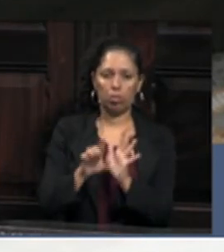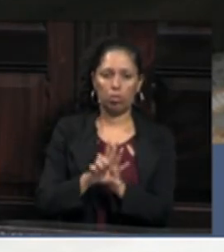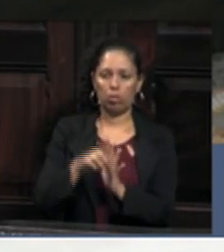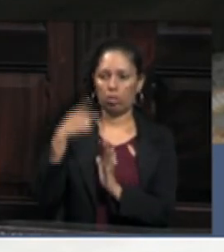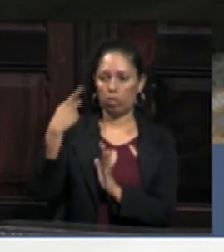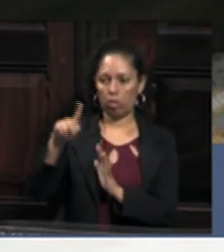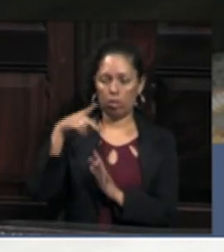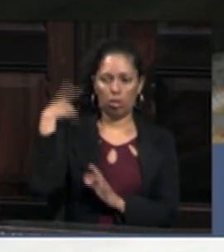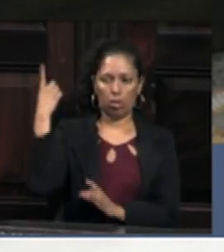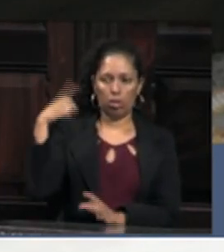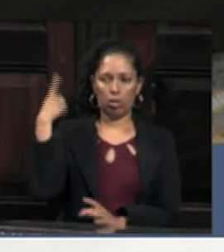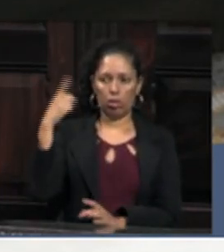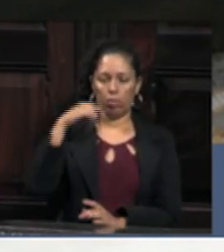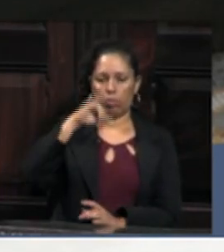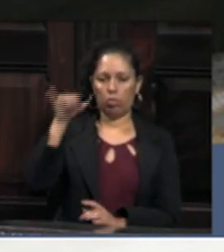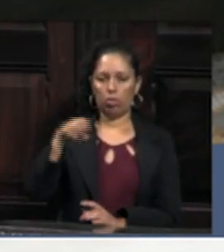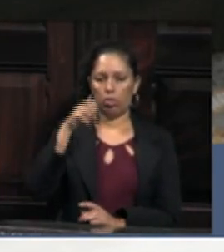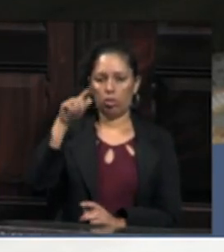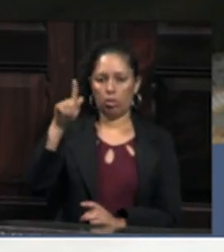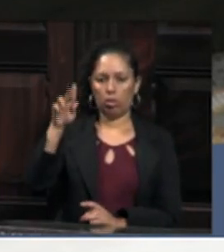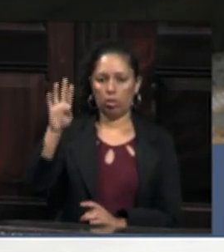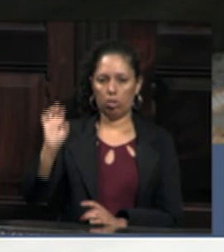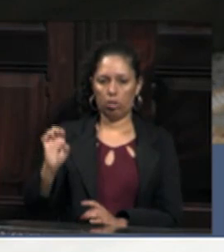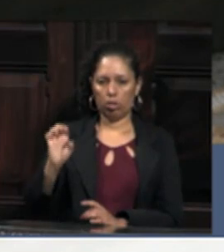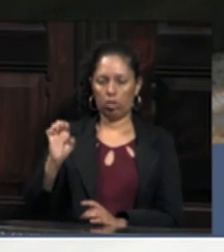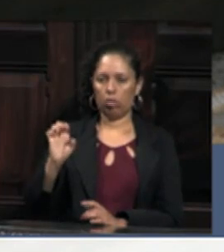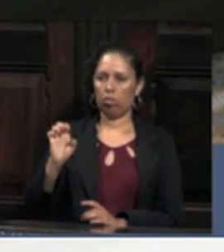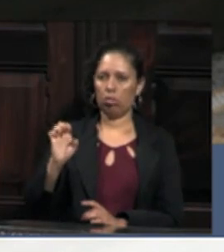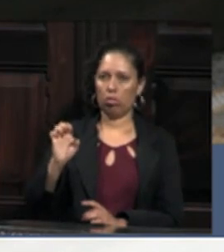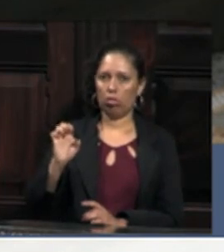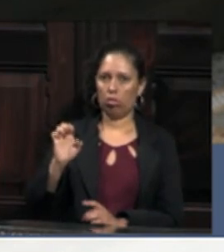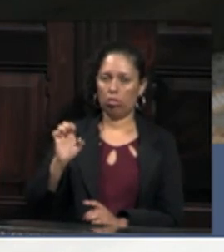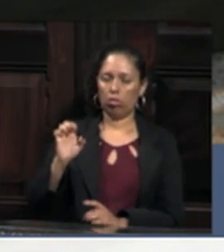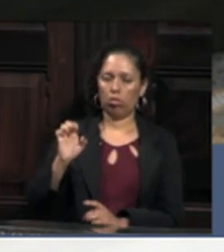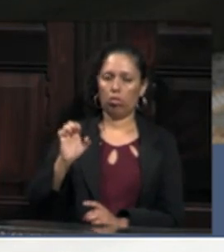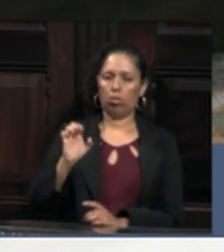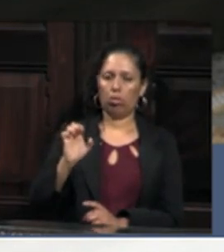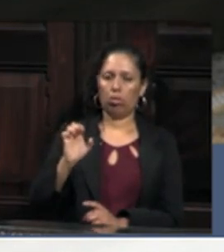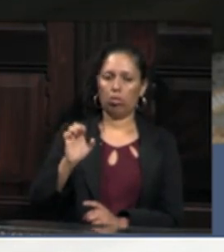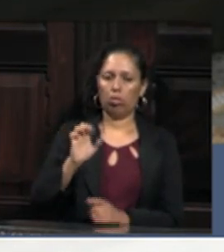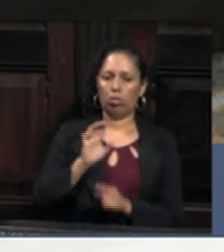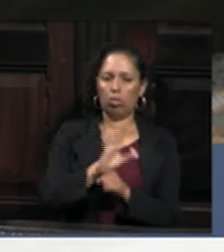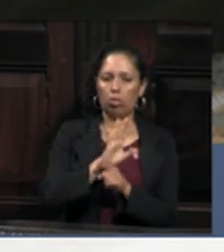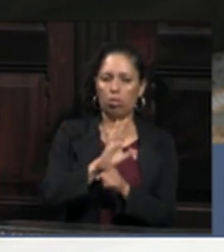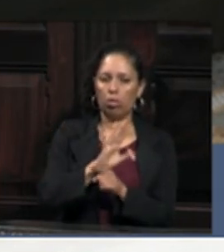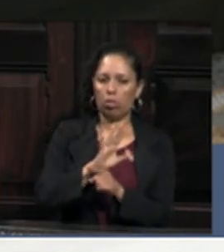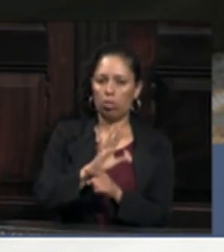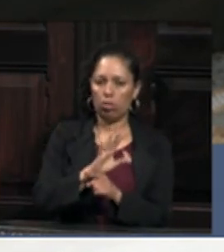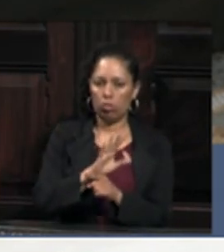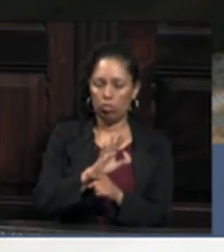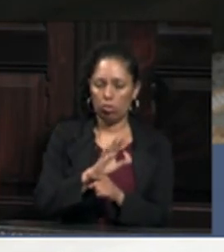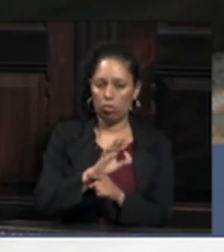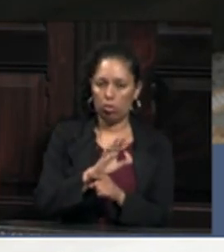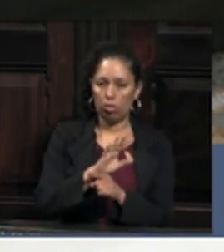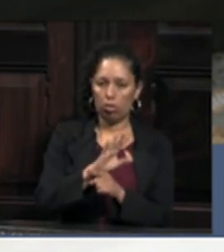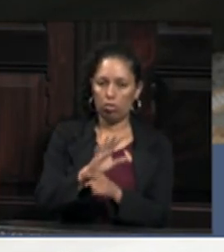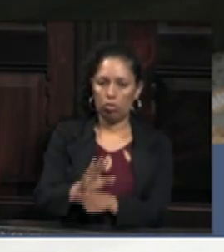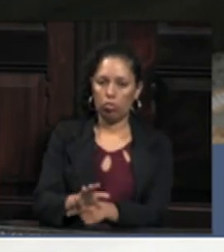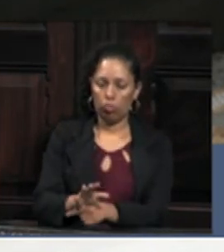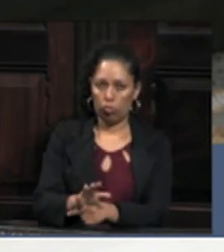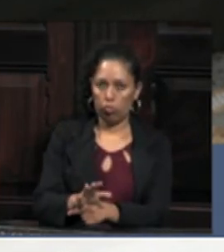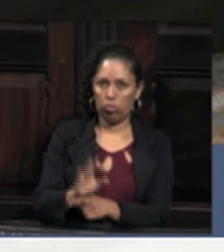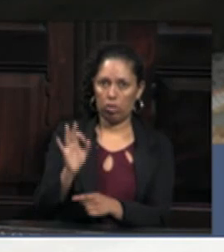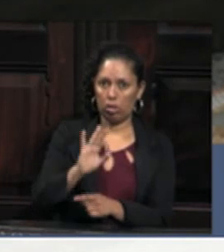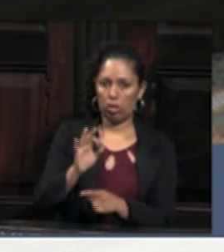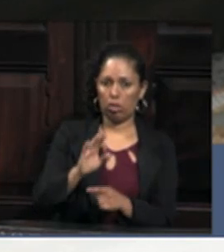deputado Jorge Felipe está prejudicado pelo PL 7480, pelo PL não, pela